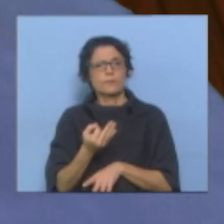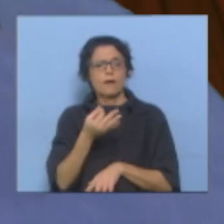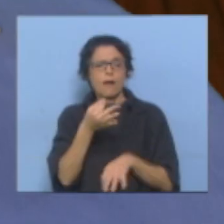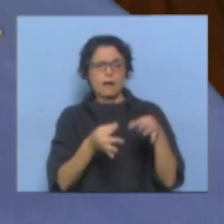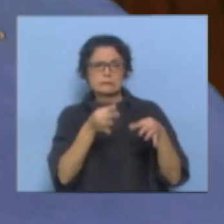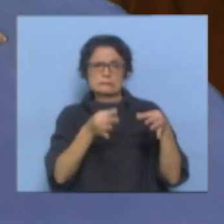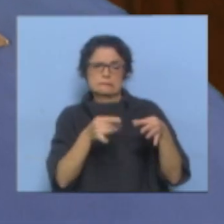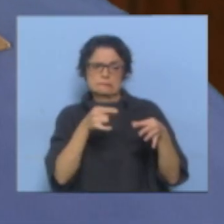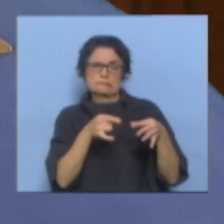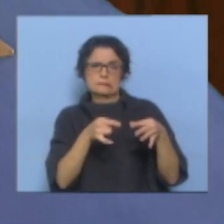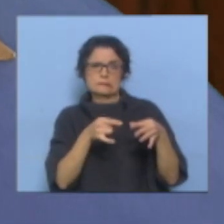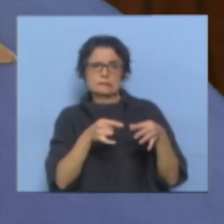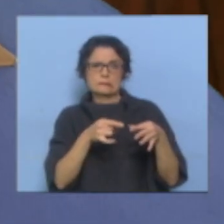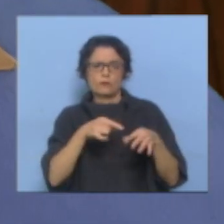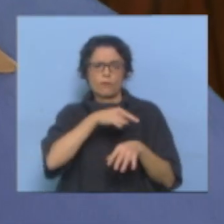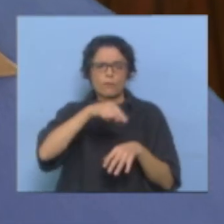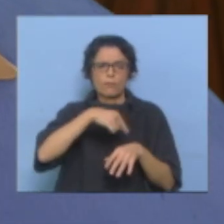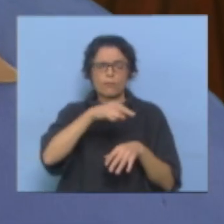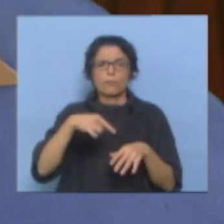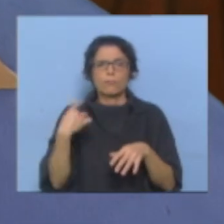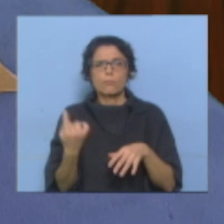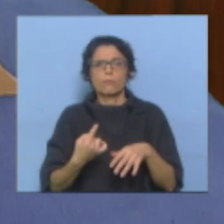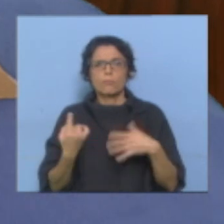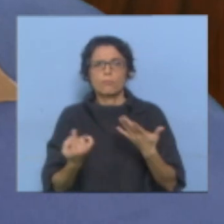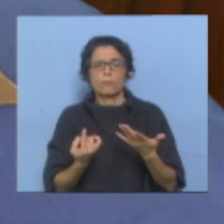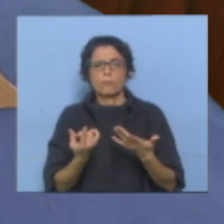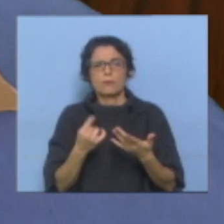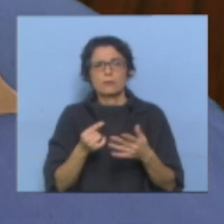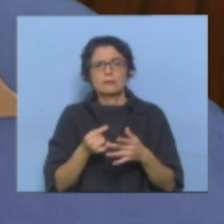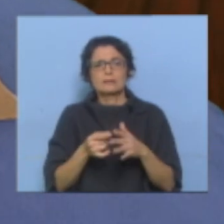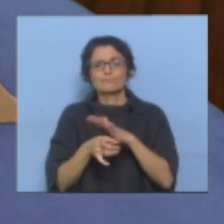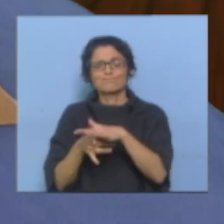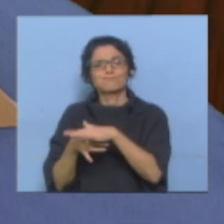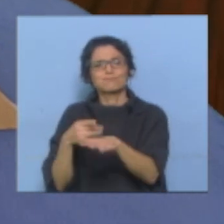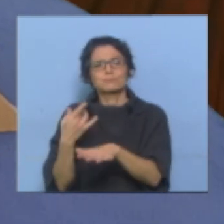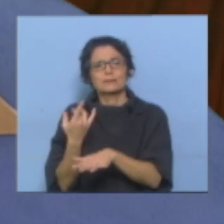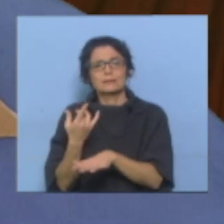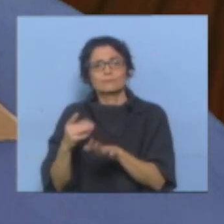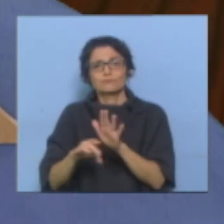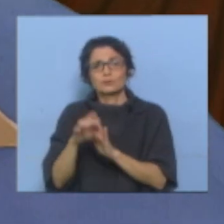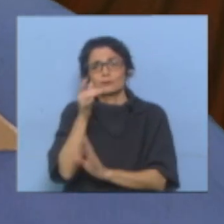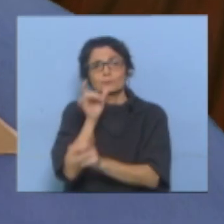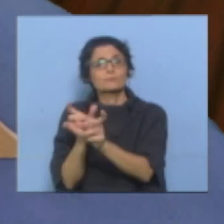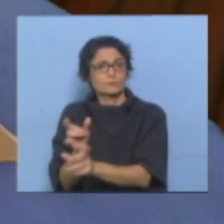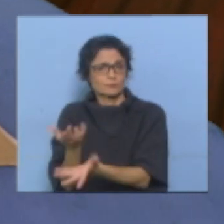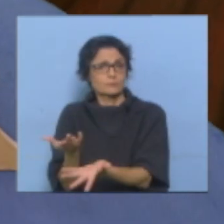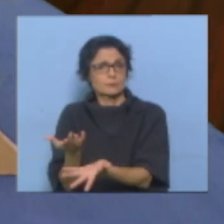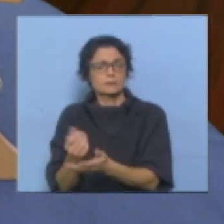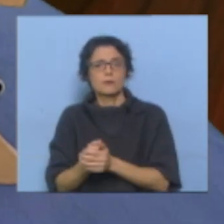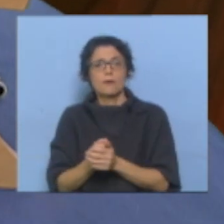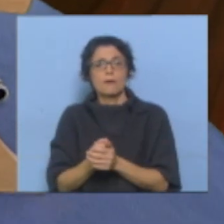por vezes, na condição das próprias pessoas. Eu recordava aqui palavras do